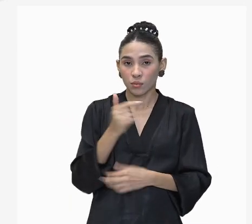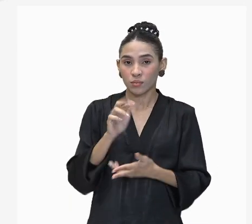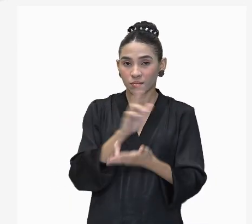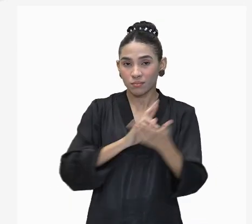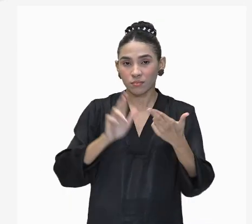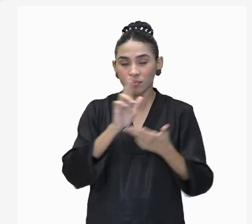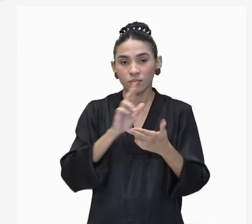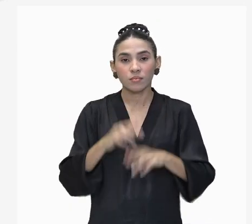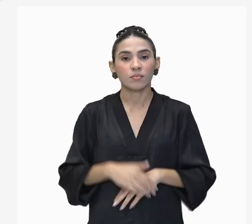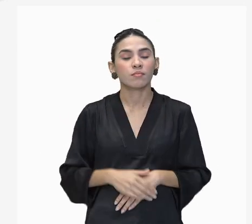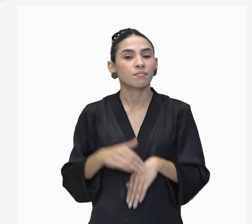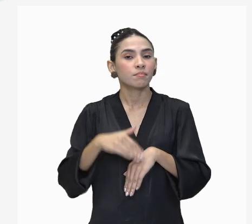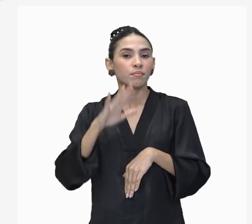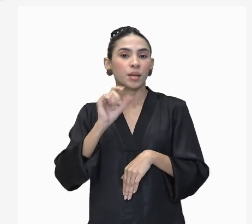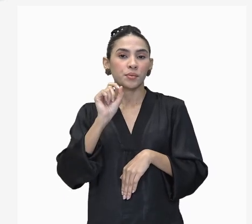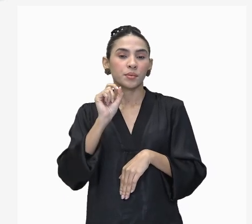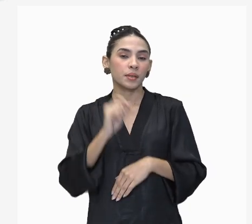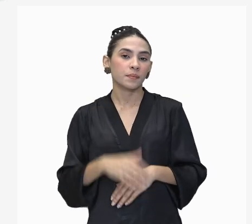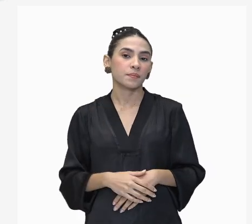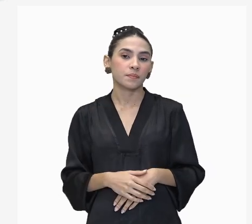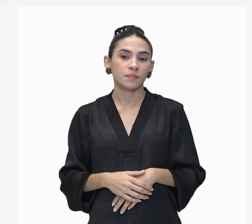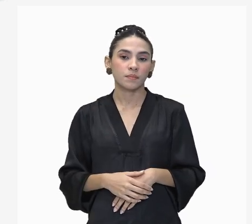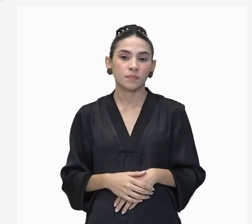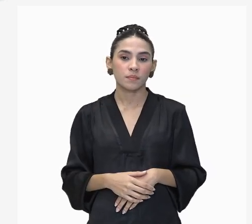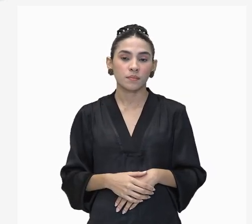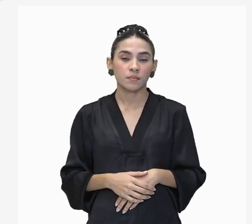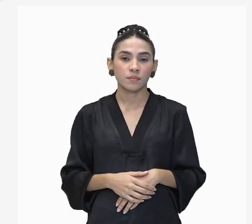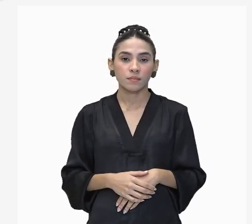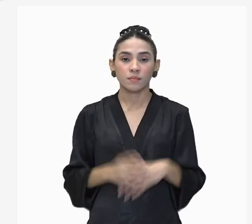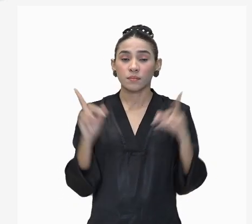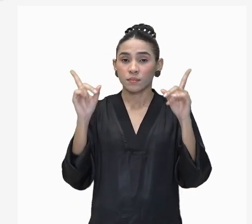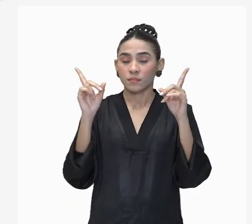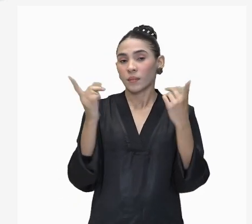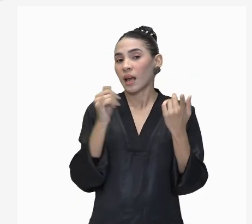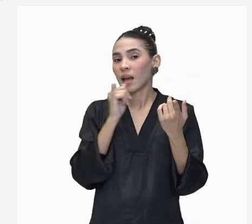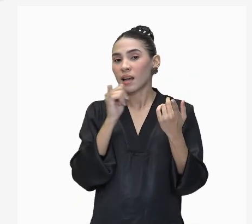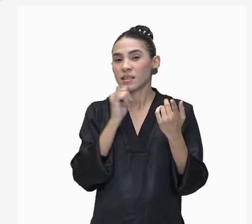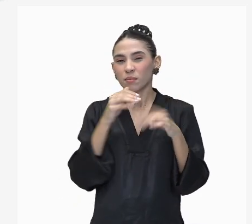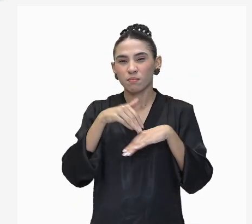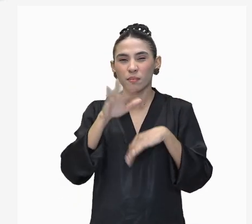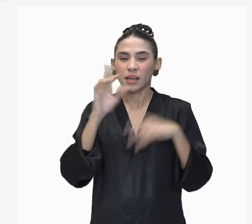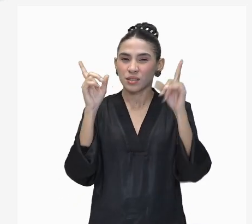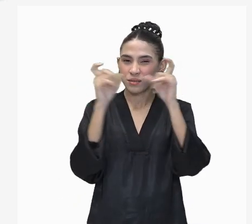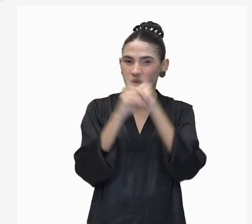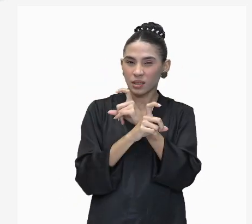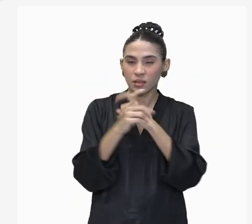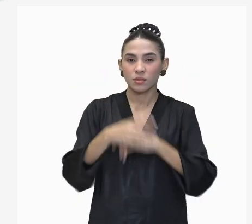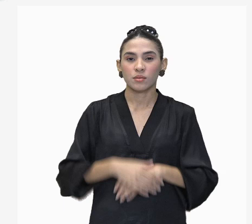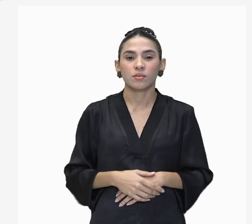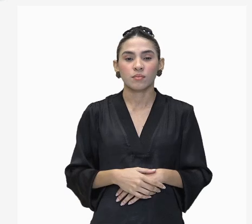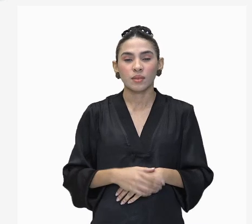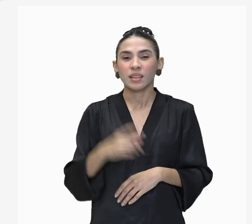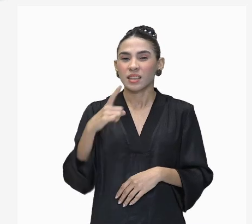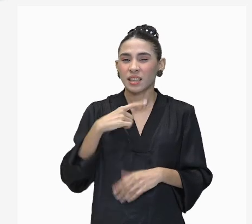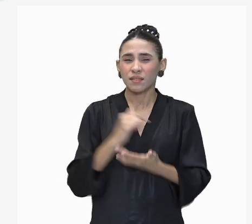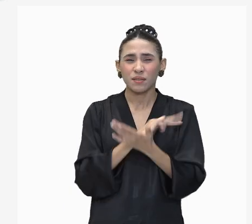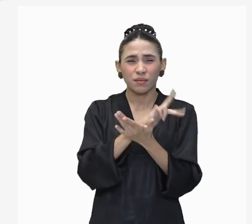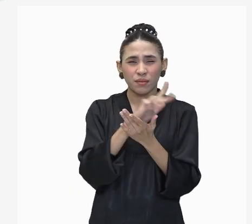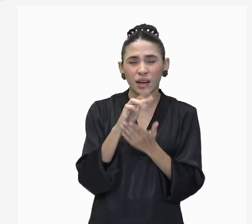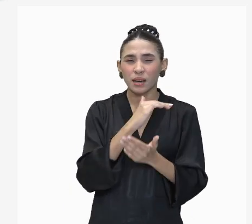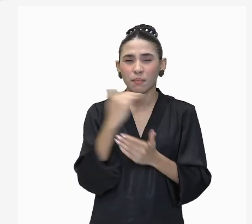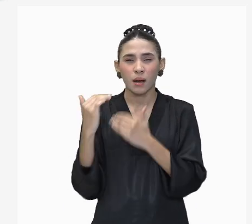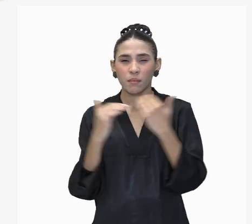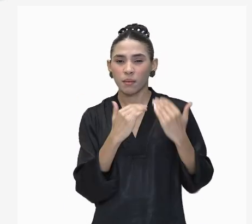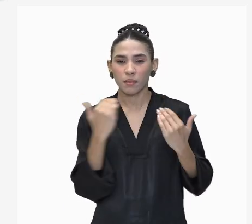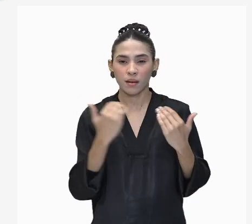pouco mais, vamos dizer assim, mais emblemático, foi mais sangrento, vamos dizer assim, Houve ali muitas mortes e